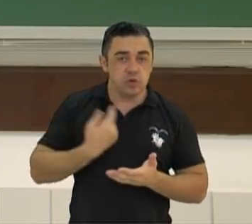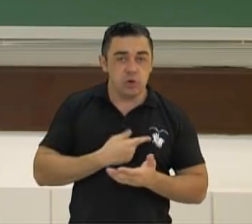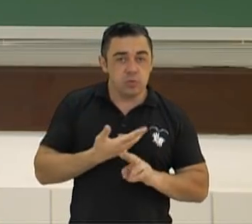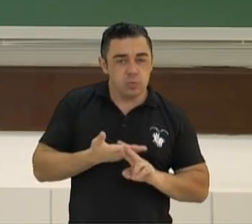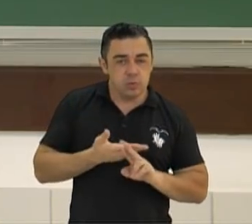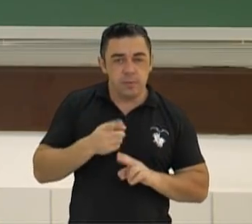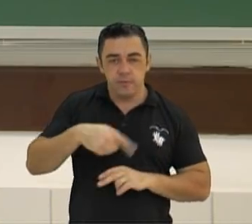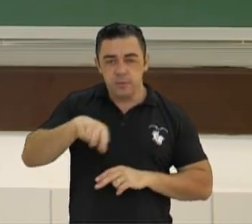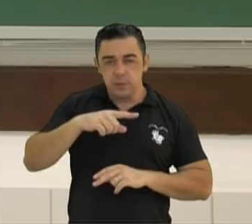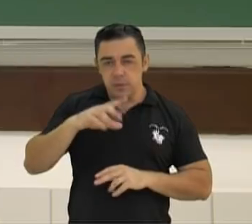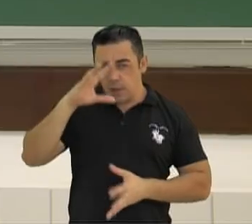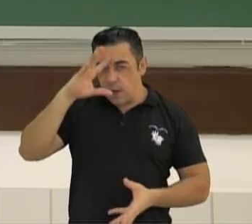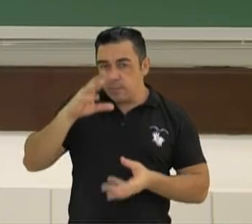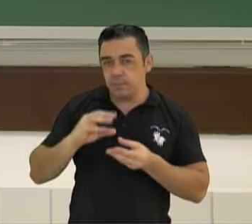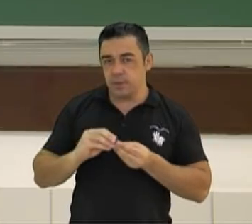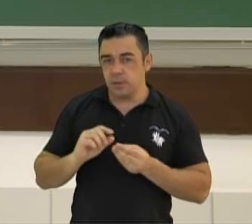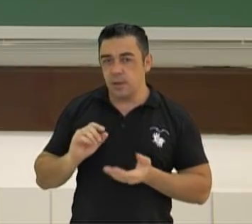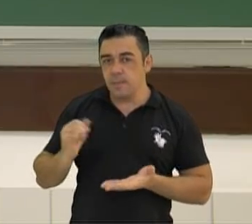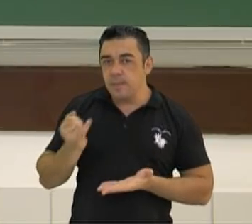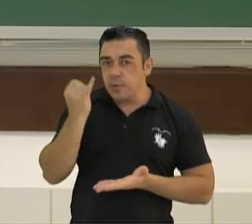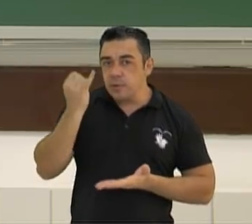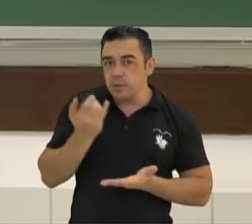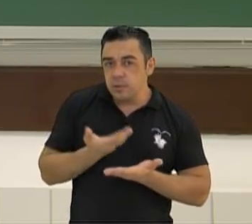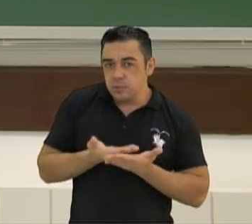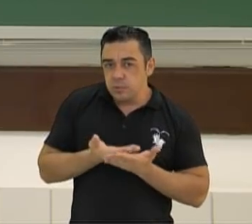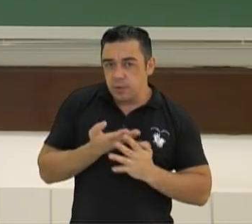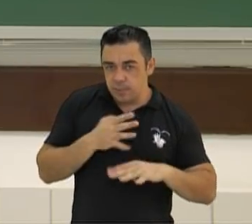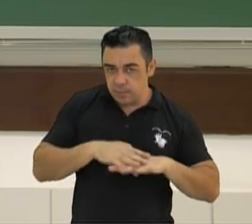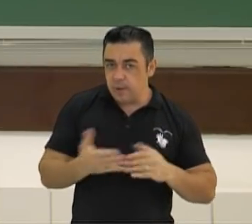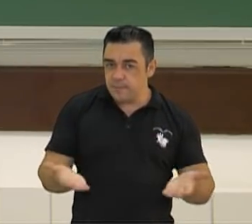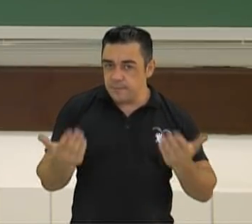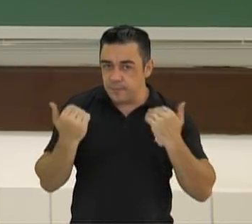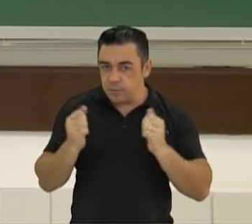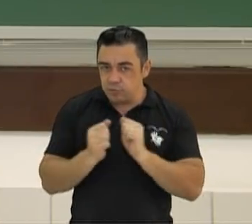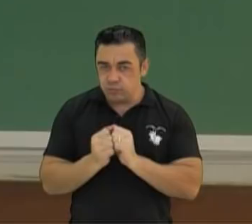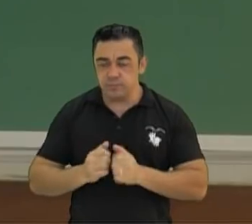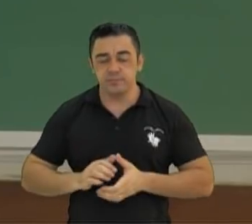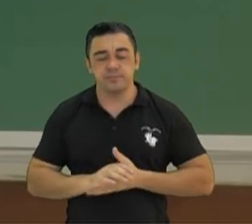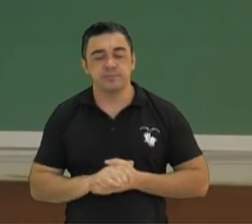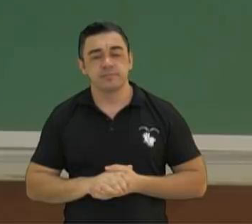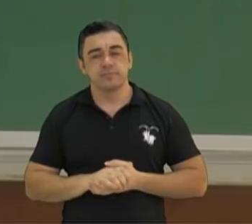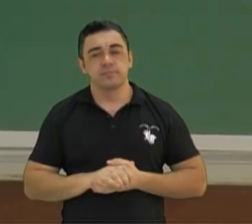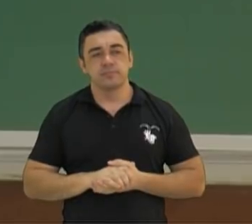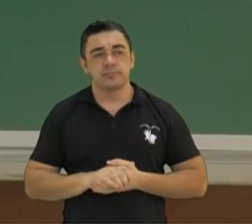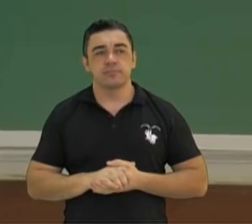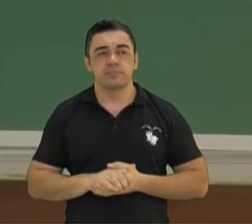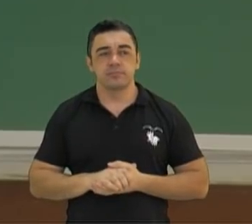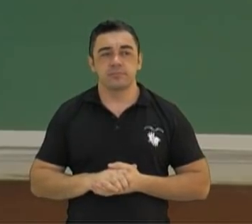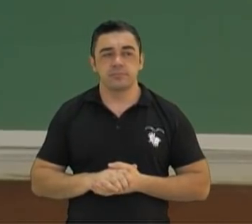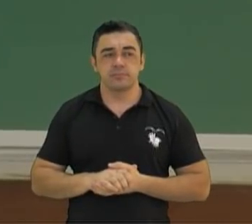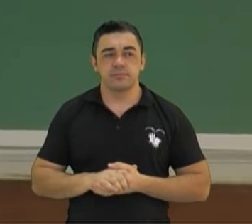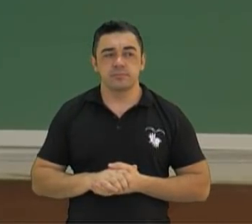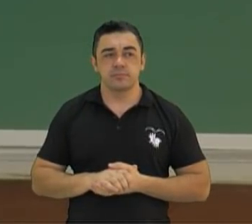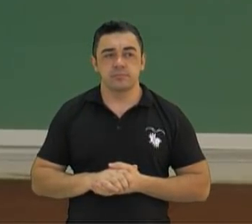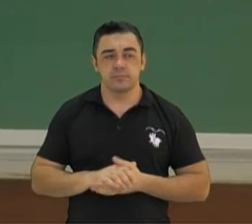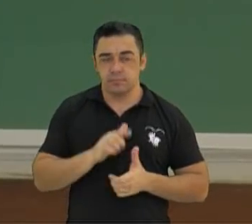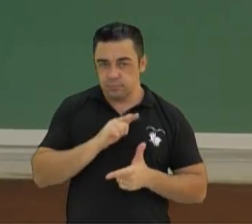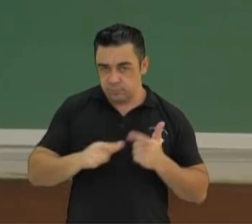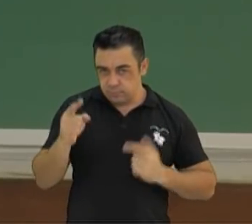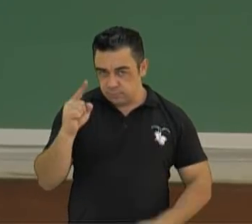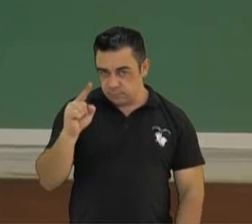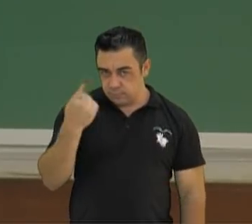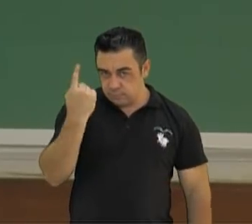a importância de se estudar matemática, não é mesmo? Então vamos juntos com a prof? Problema